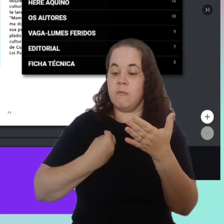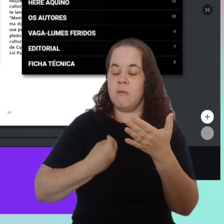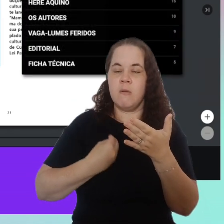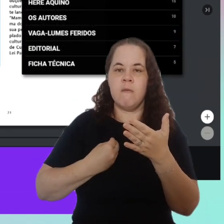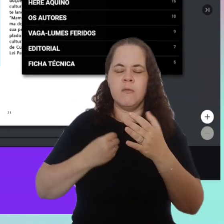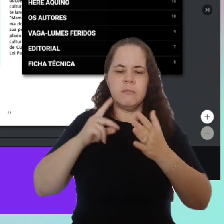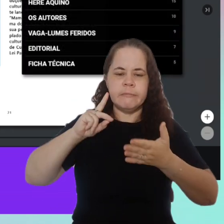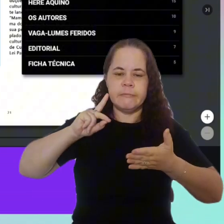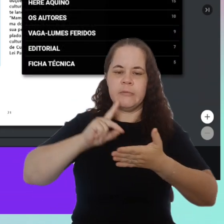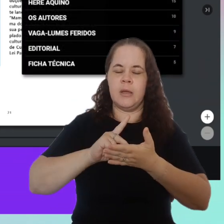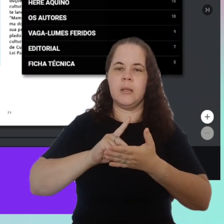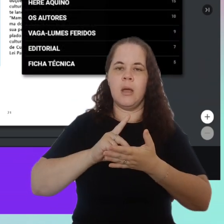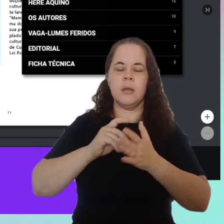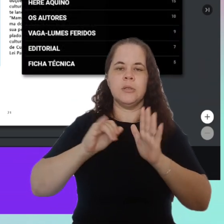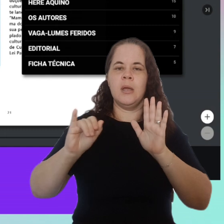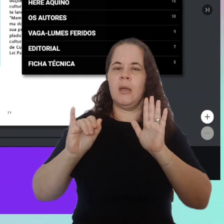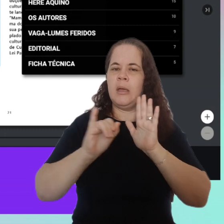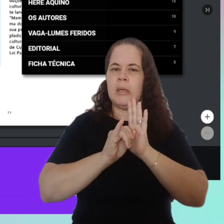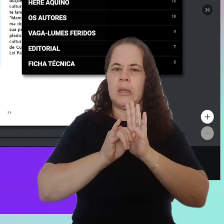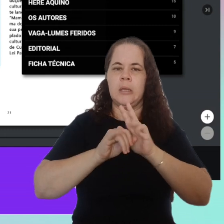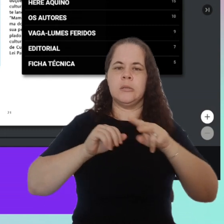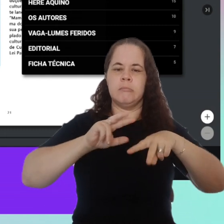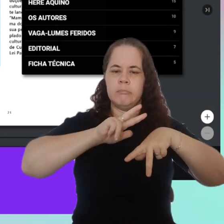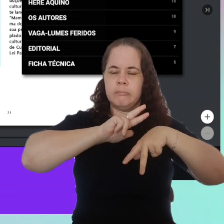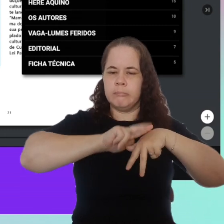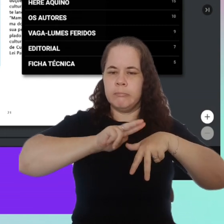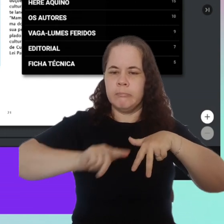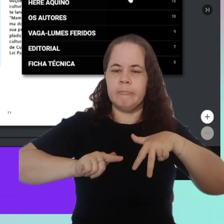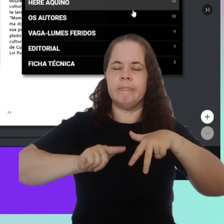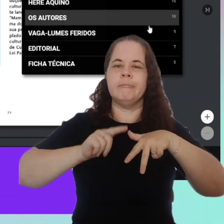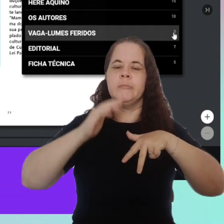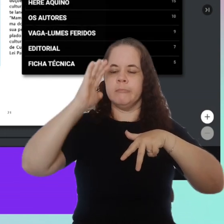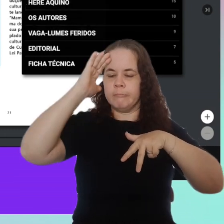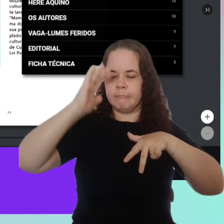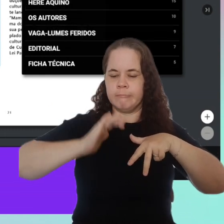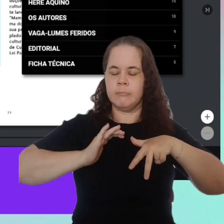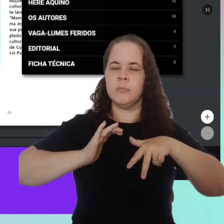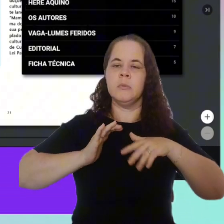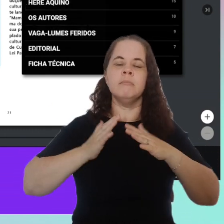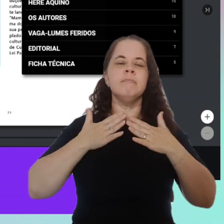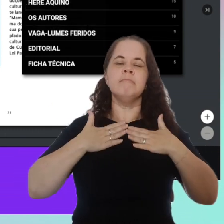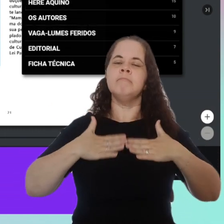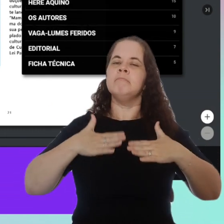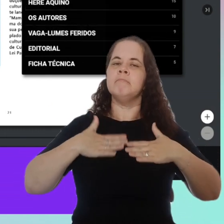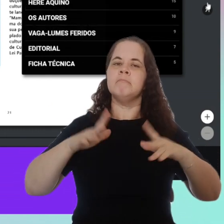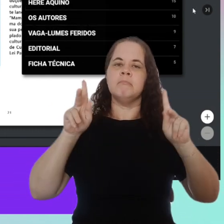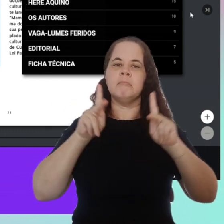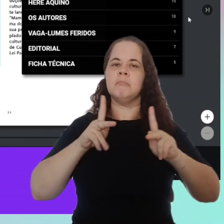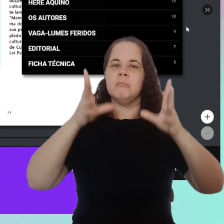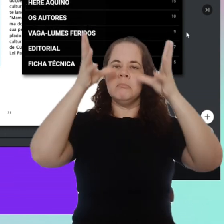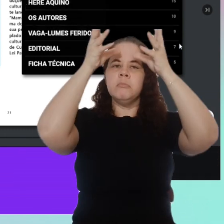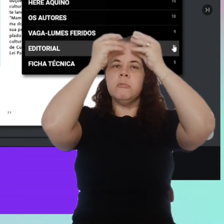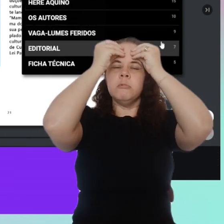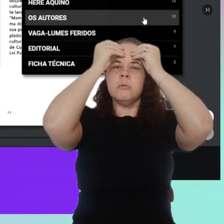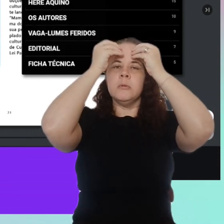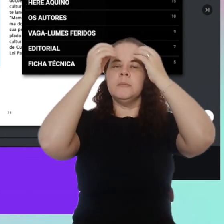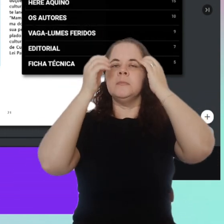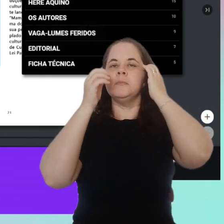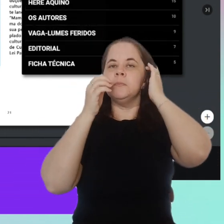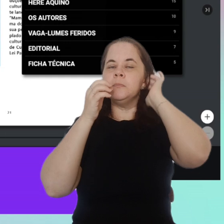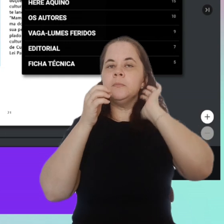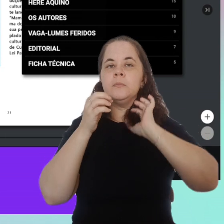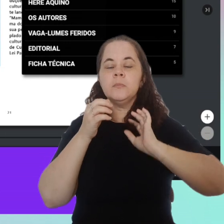sua sexualidade, o seu amor, vivem tranquilamente todas as suas questões de gênero e